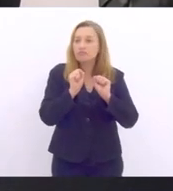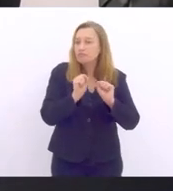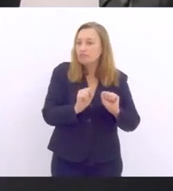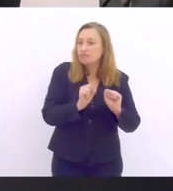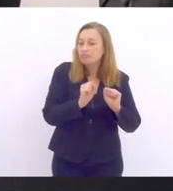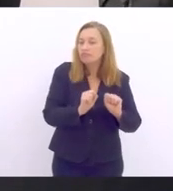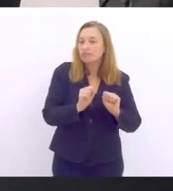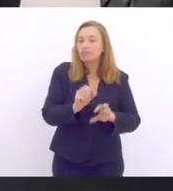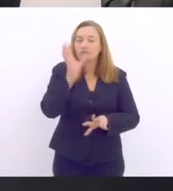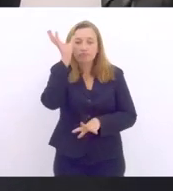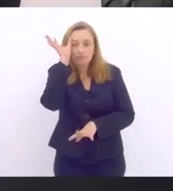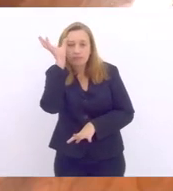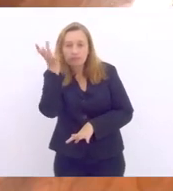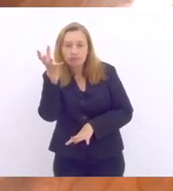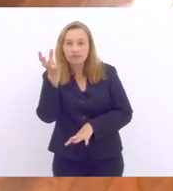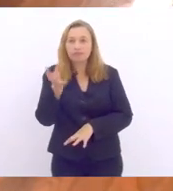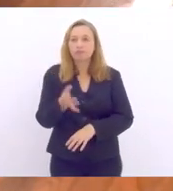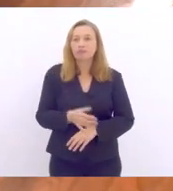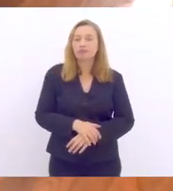para soluções que